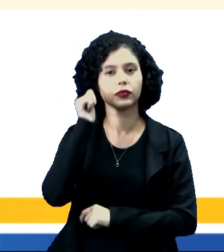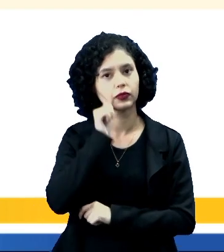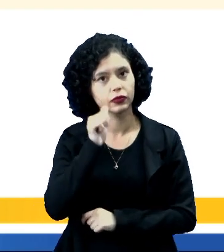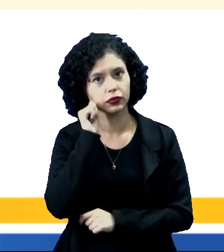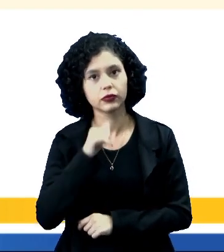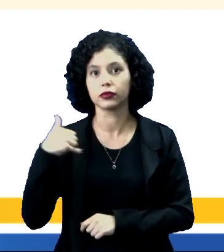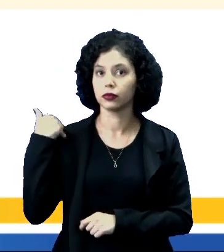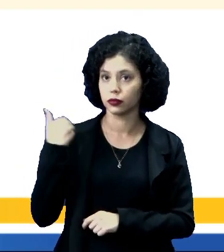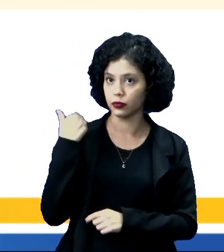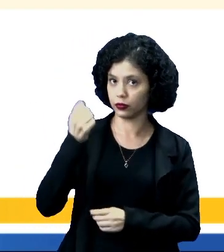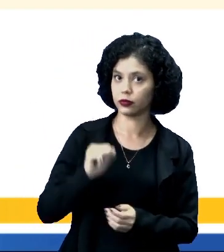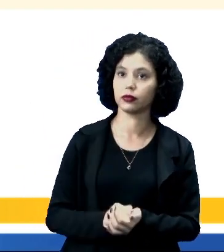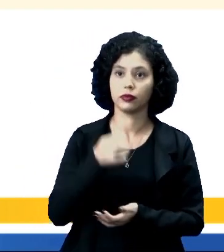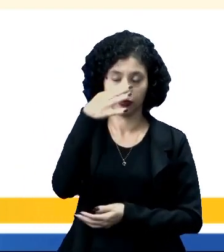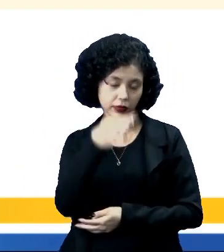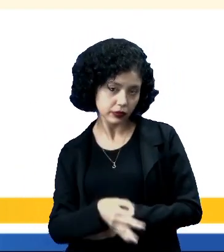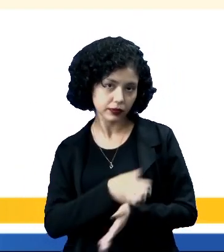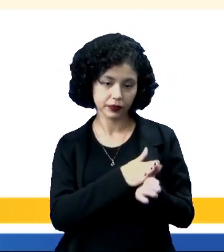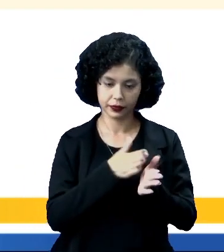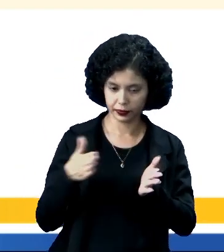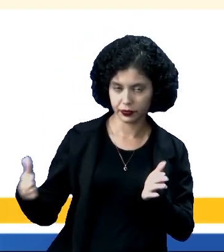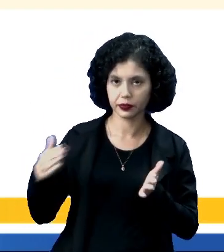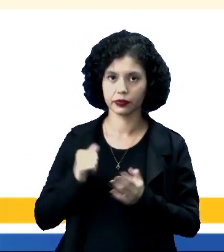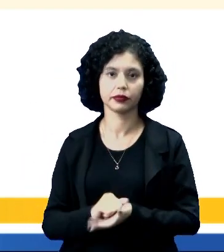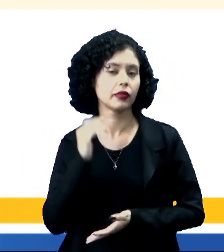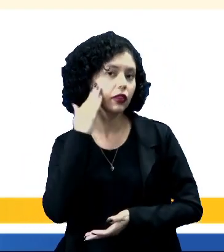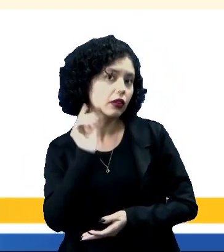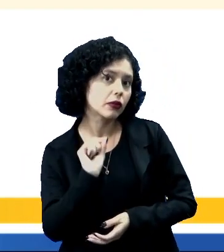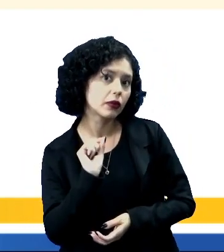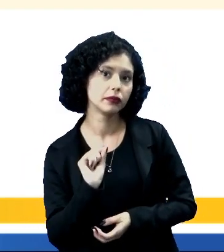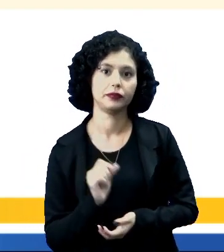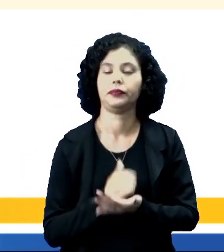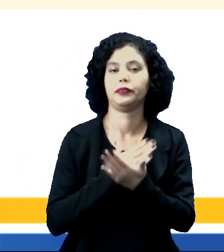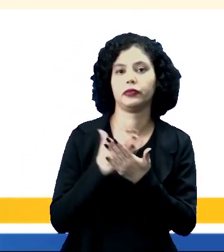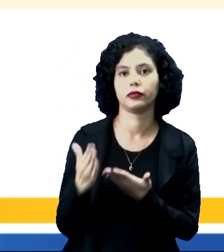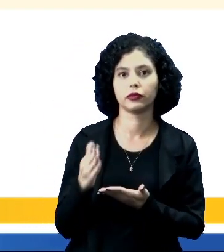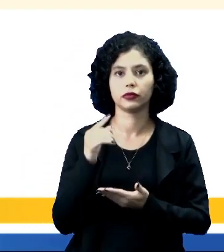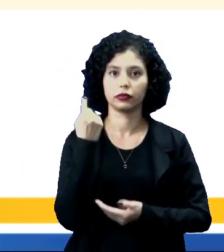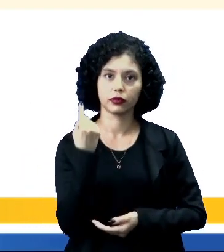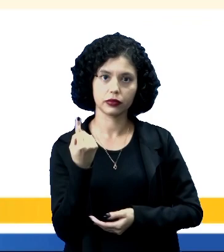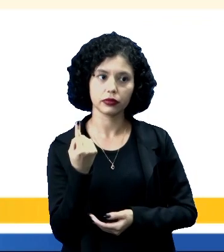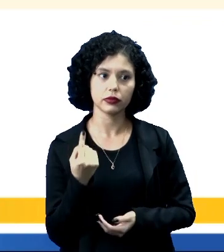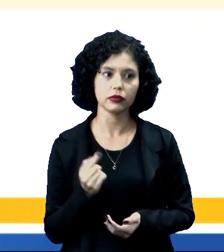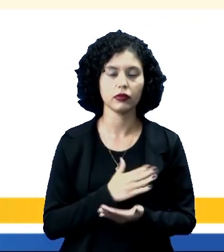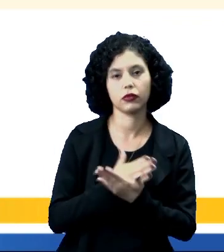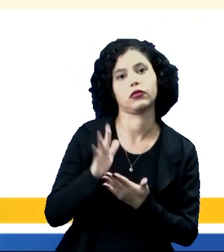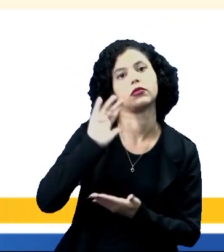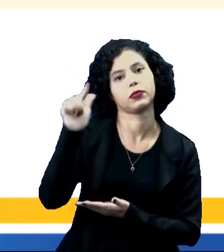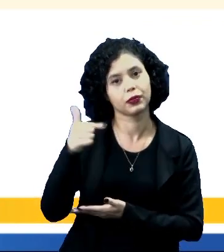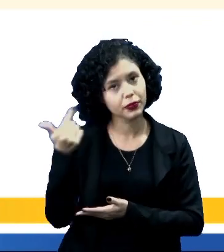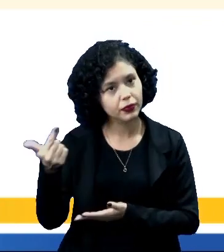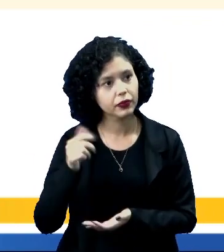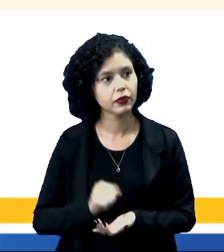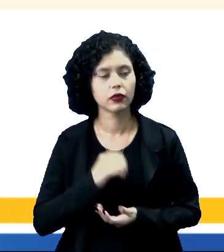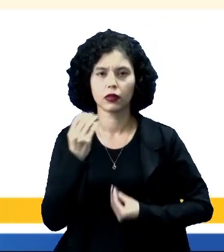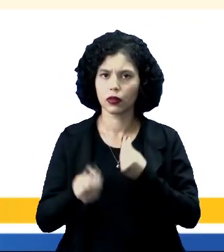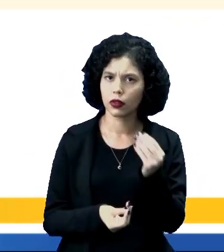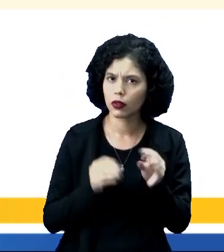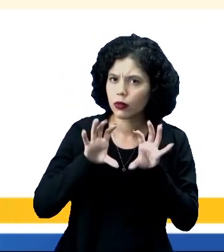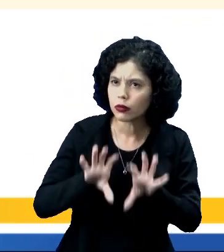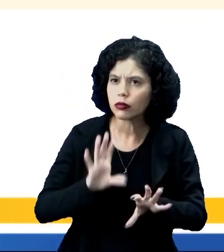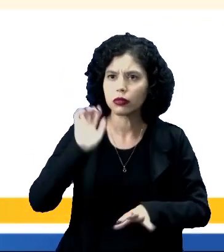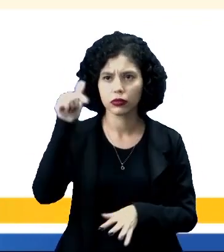em idade reprodutiva passa ele compreende o período entre início de uma e o início de outra Como